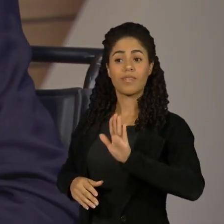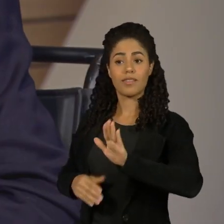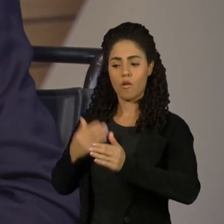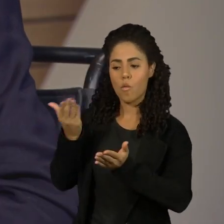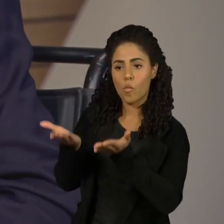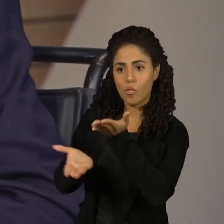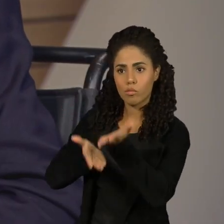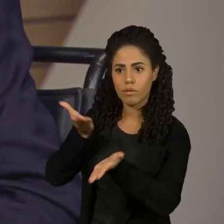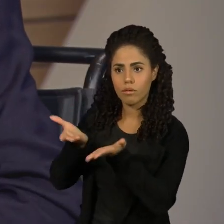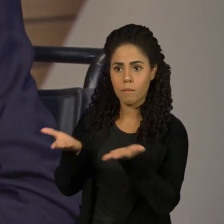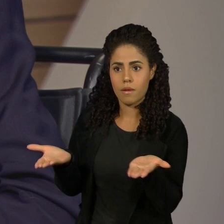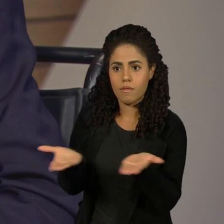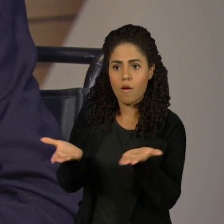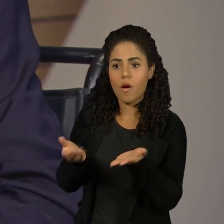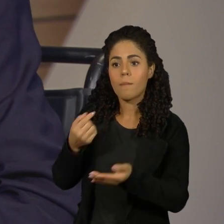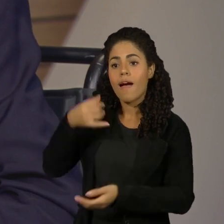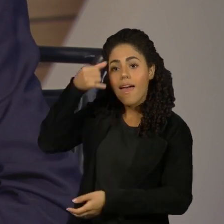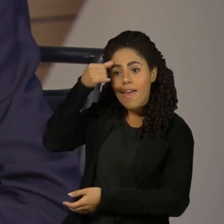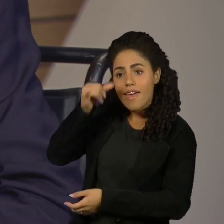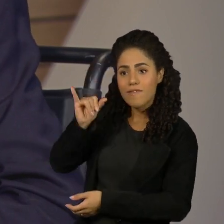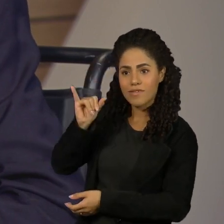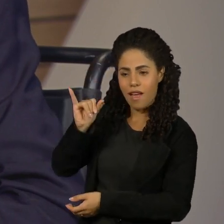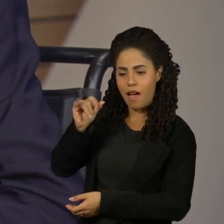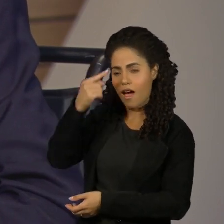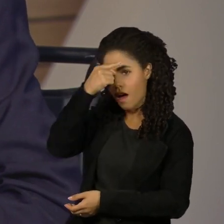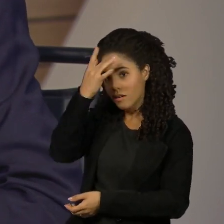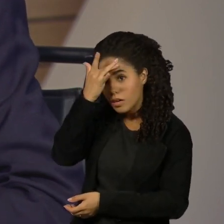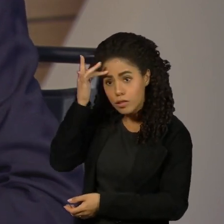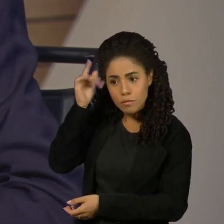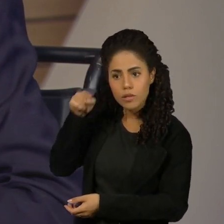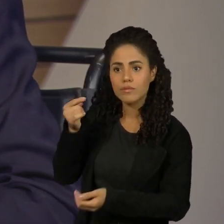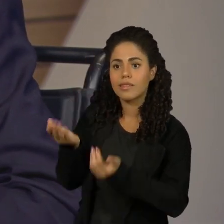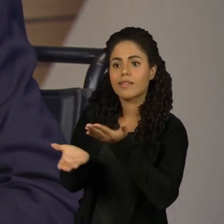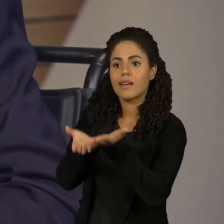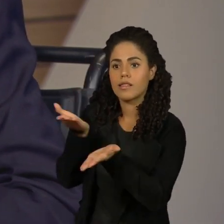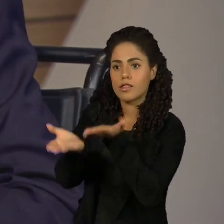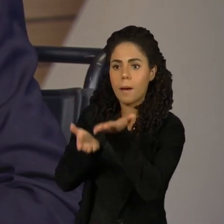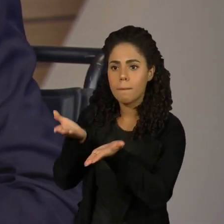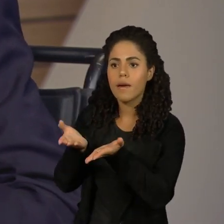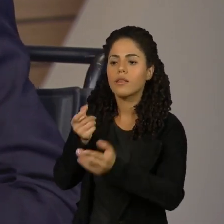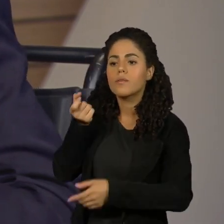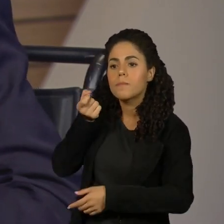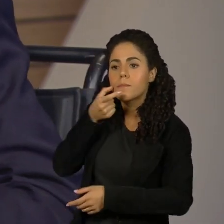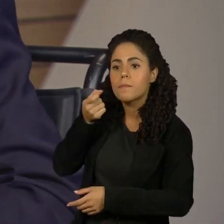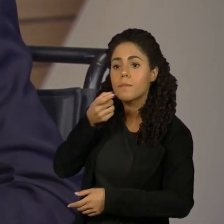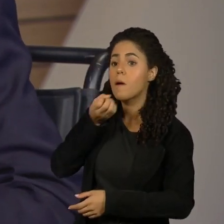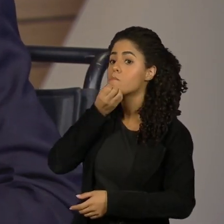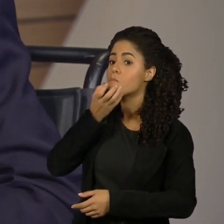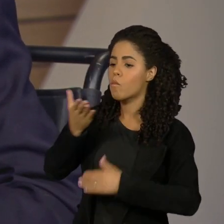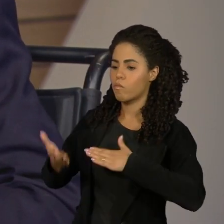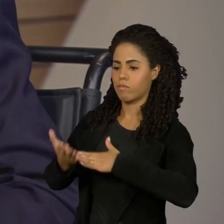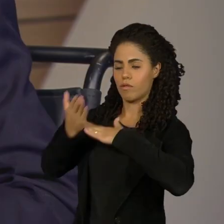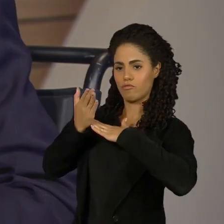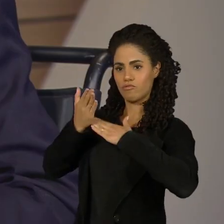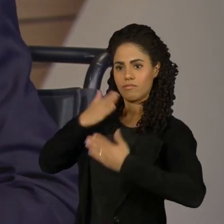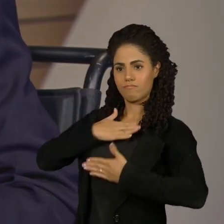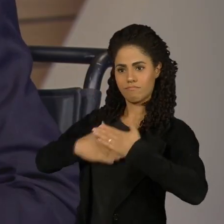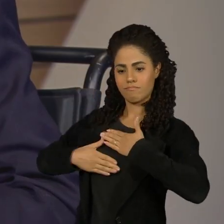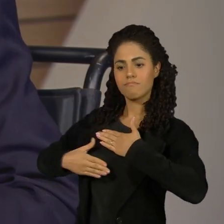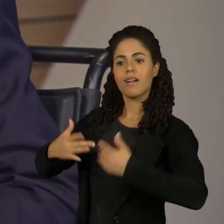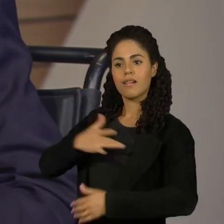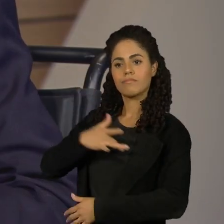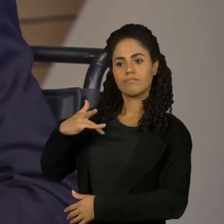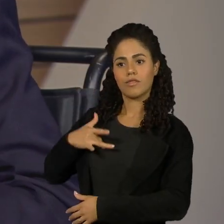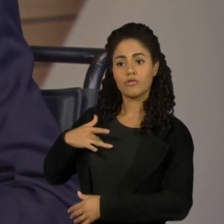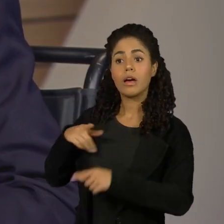como prevenção. Você trata as pessoas, elas obtêm todos os benefícios do tratamento e